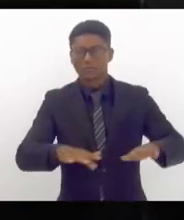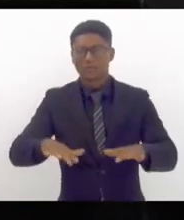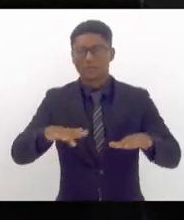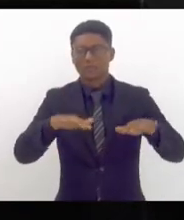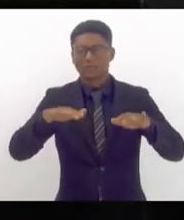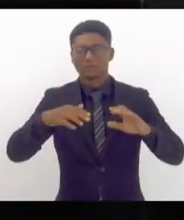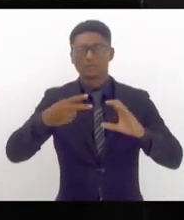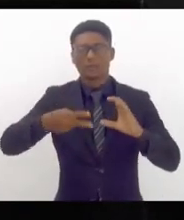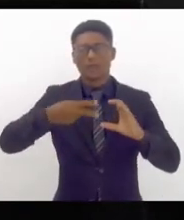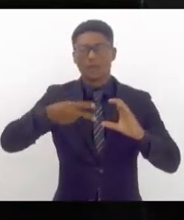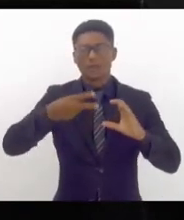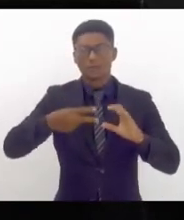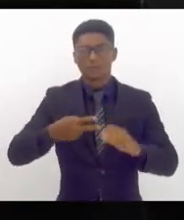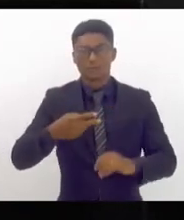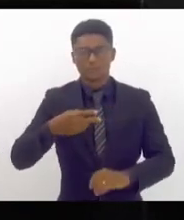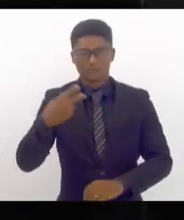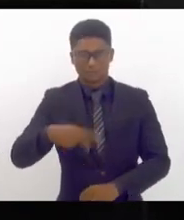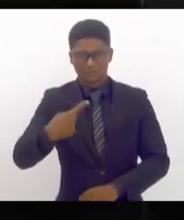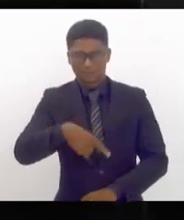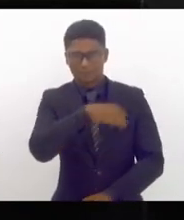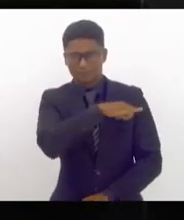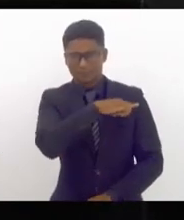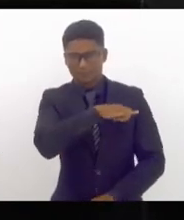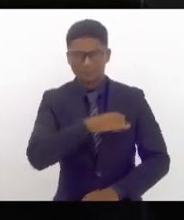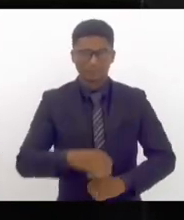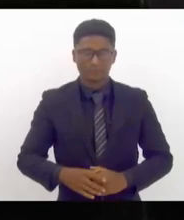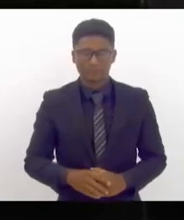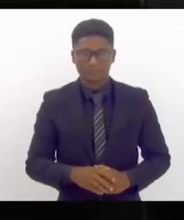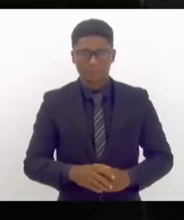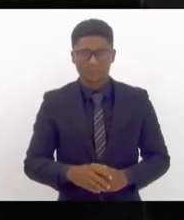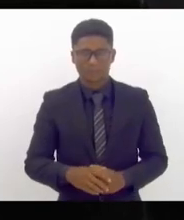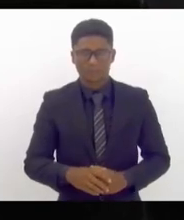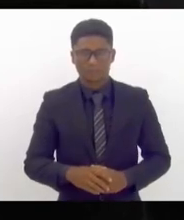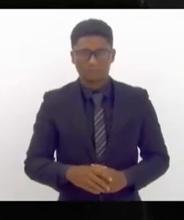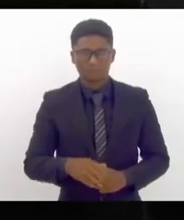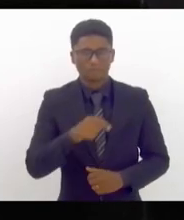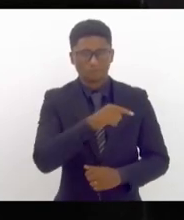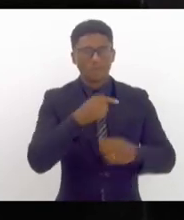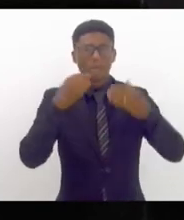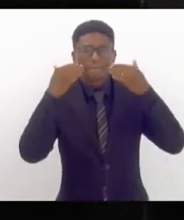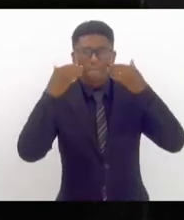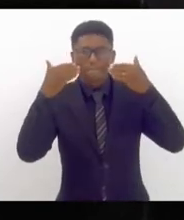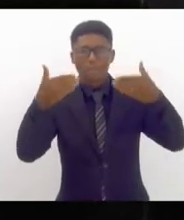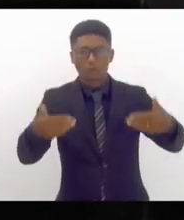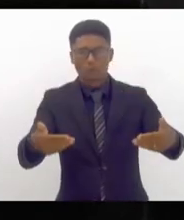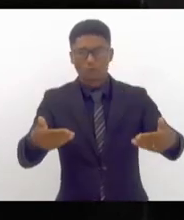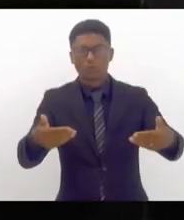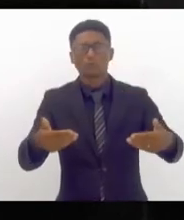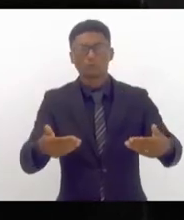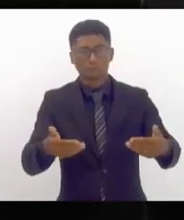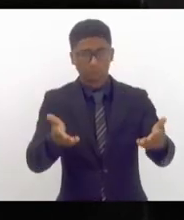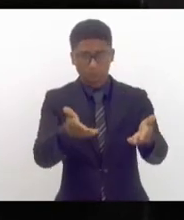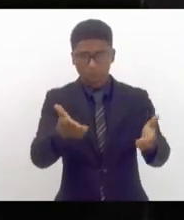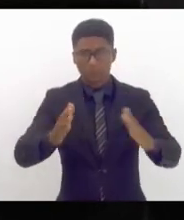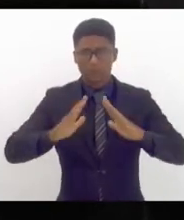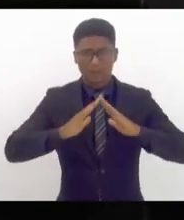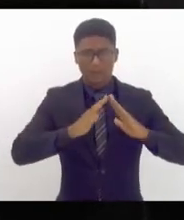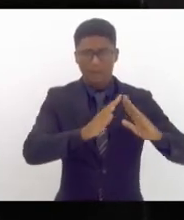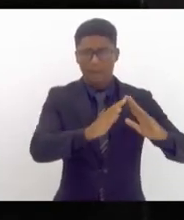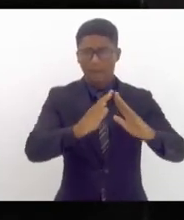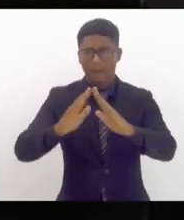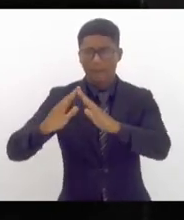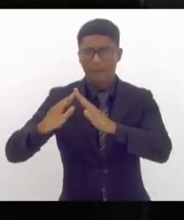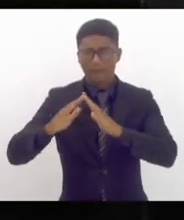dos Vereadores do Rio de Janeiro, que trouxe não só o retrato das moradias precárias,